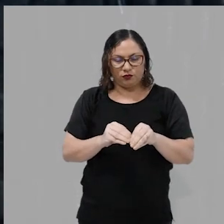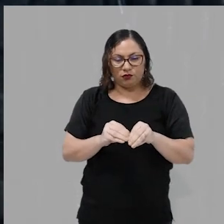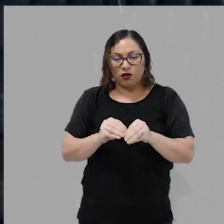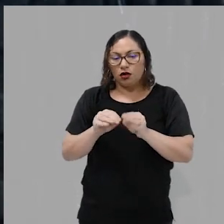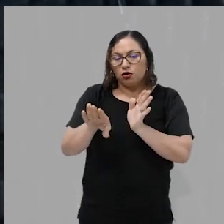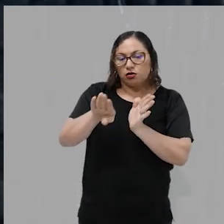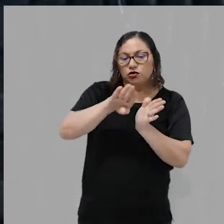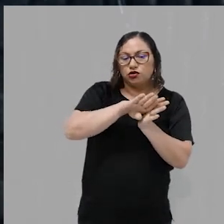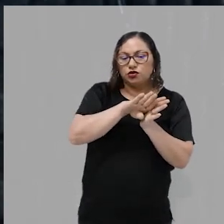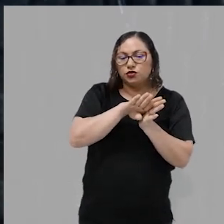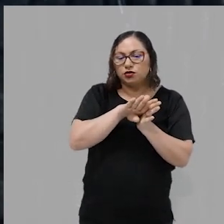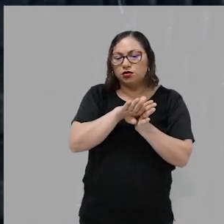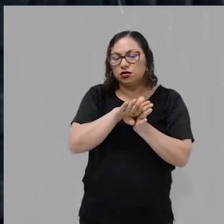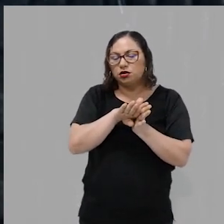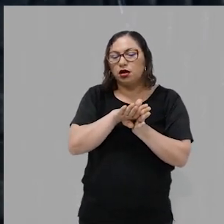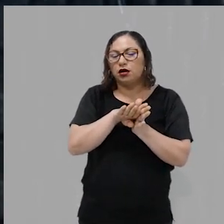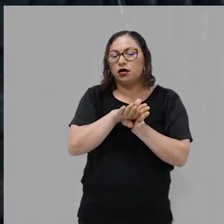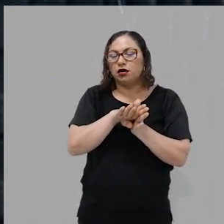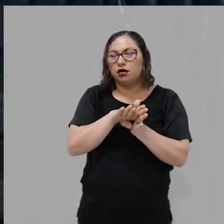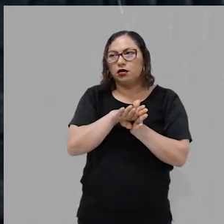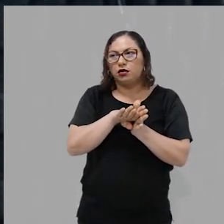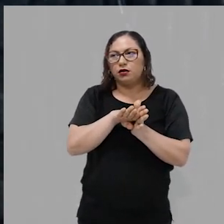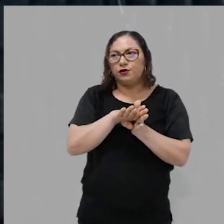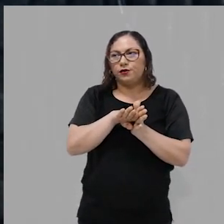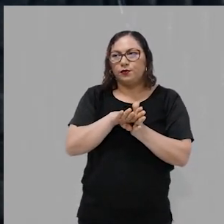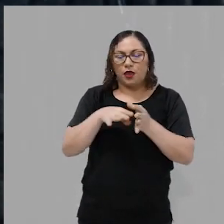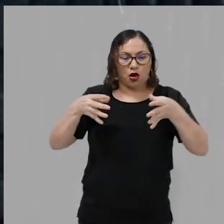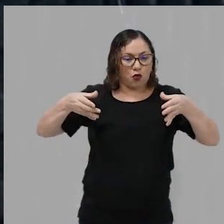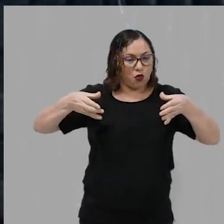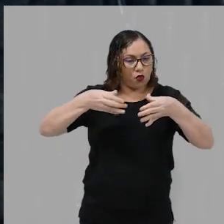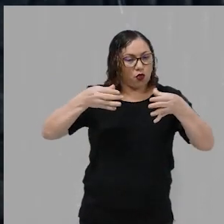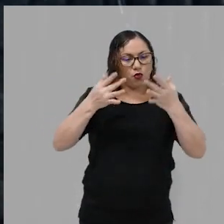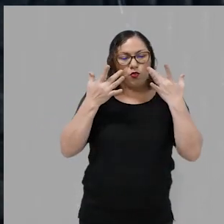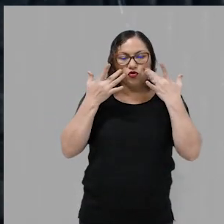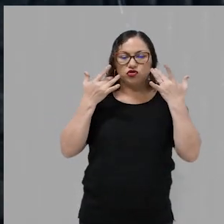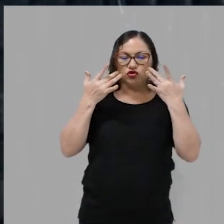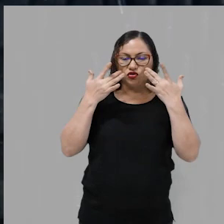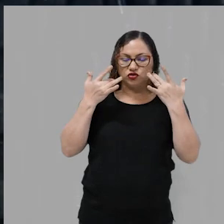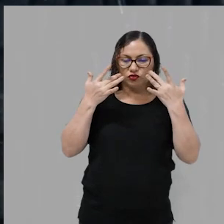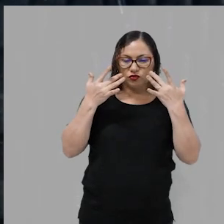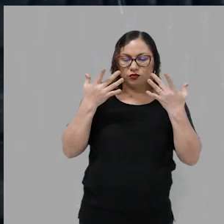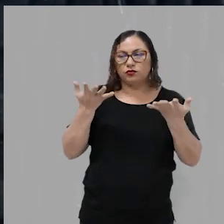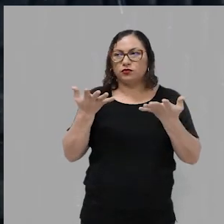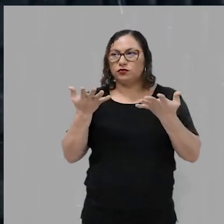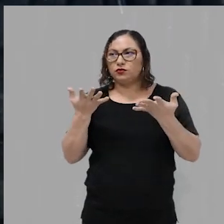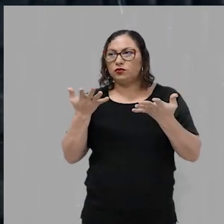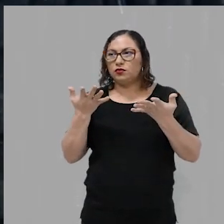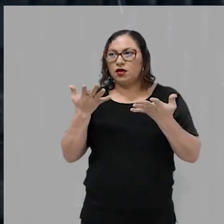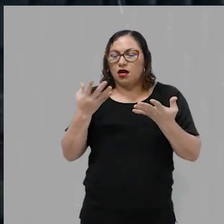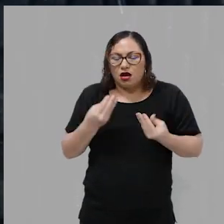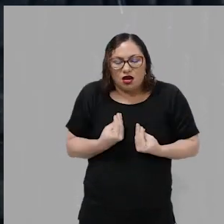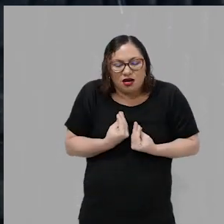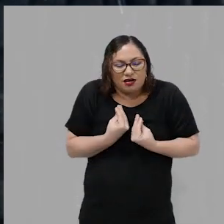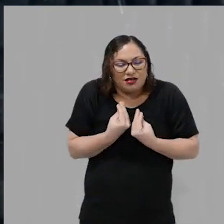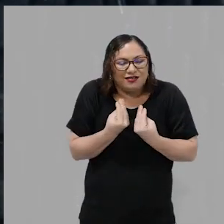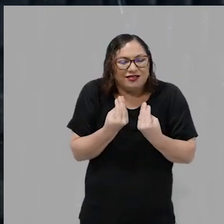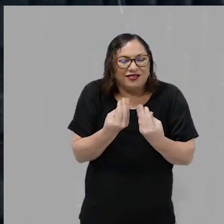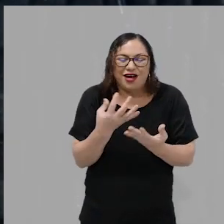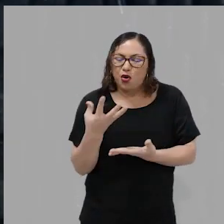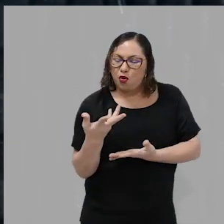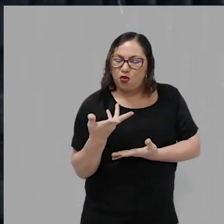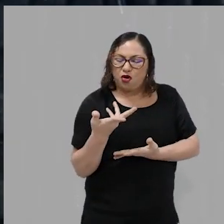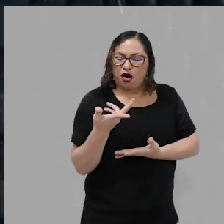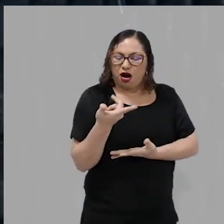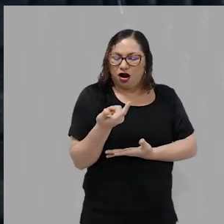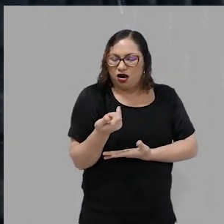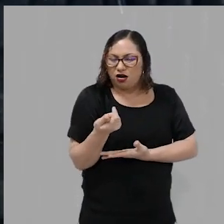chega sob encomenda um grupo de artistas que veio dar conforto,